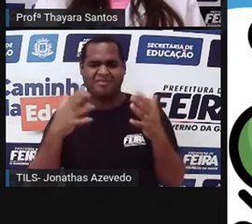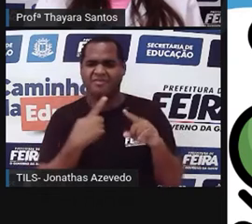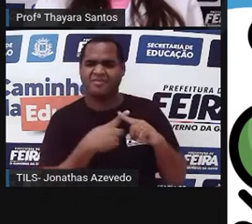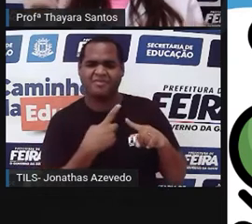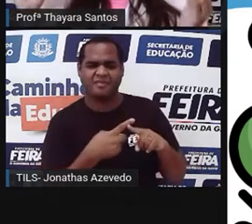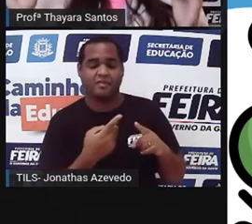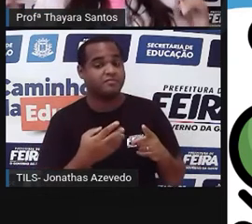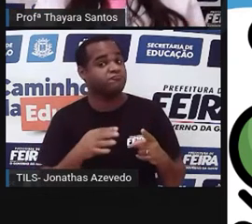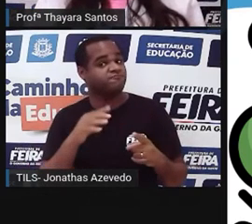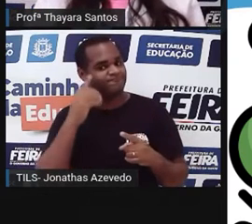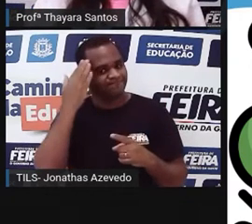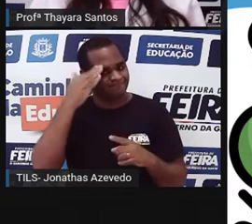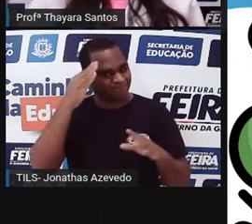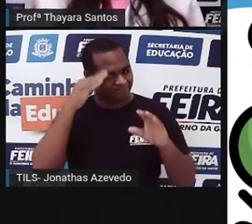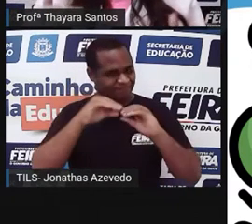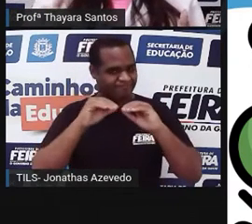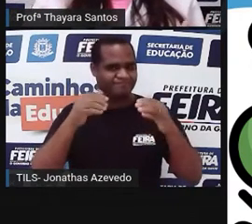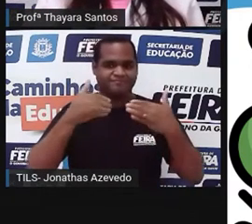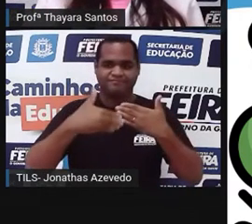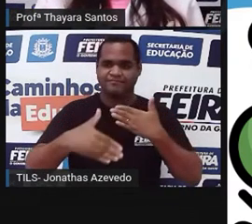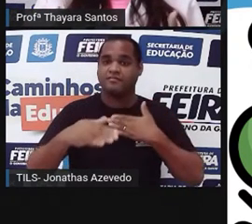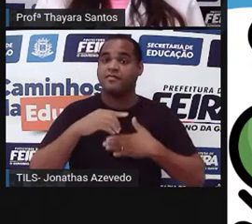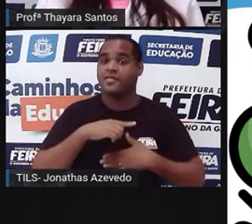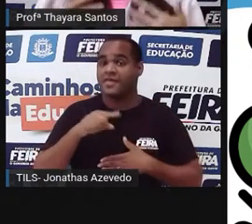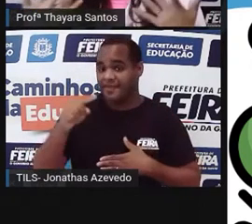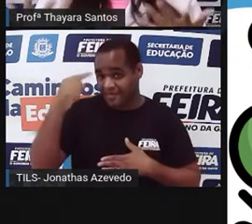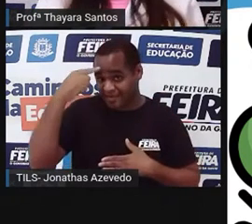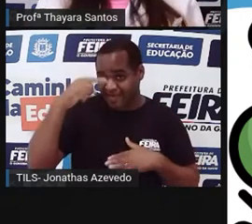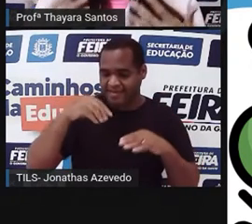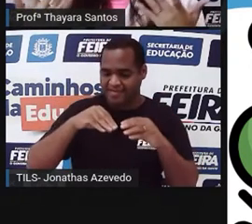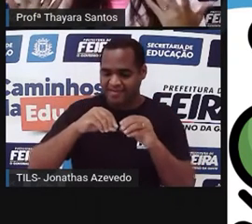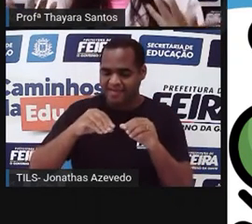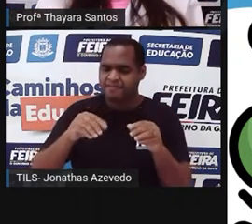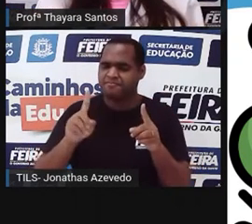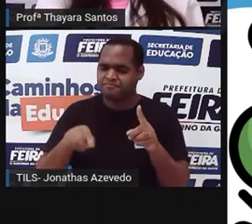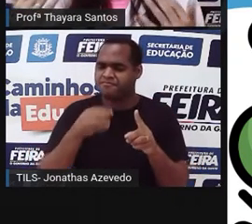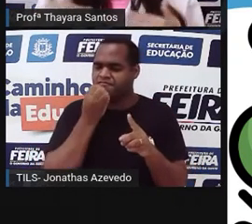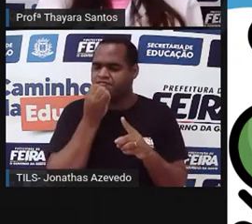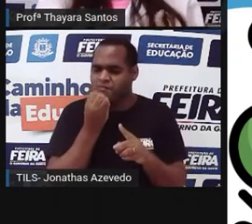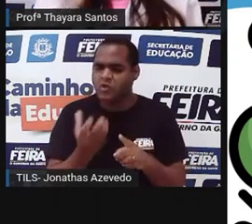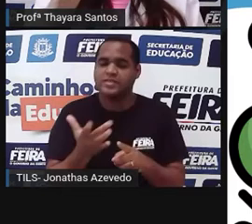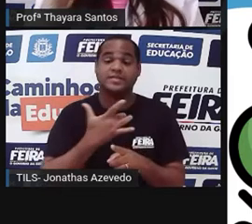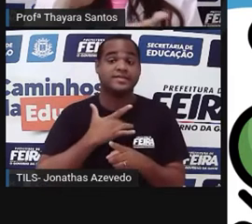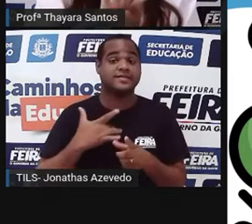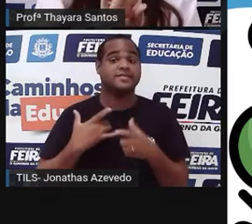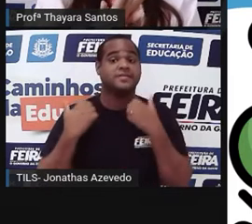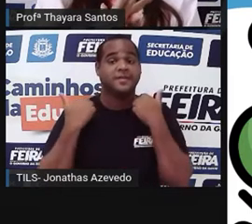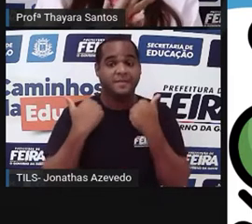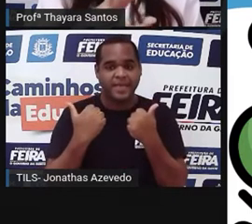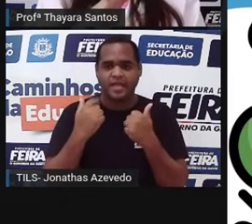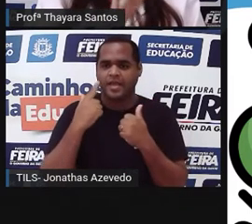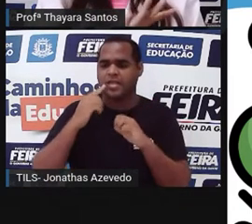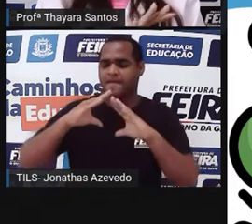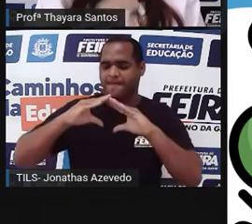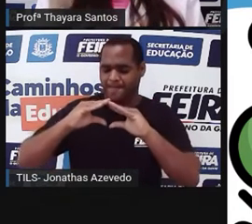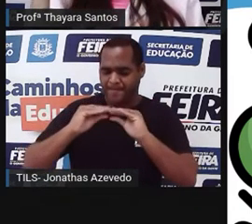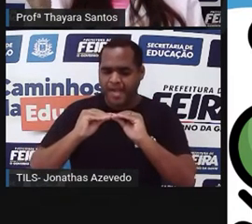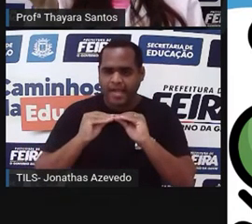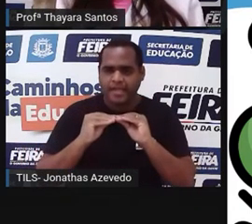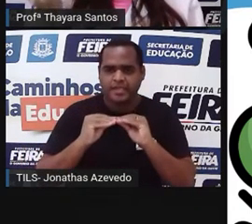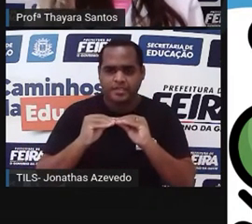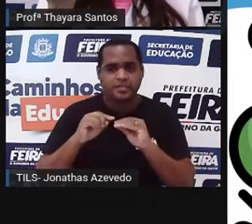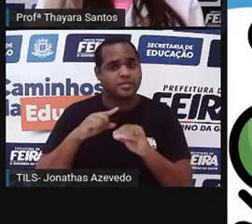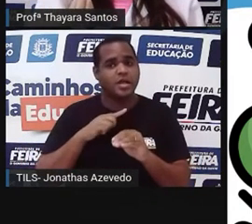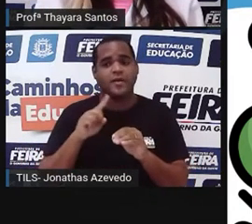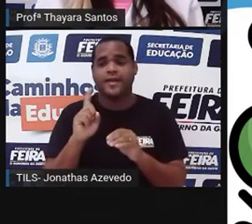Vamos entender. Quando tem esse solo bem aerado, esse solo está saudável, ele está vivo, ele não está compactado, não está fechado e